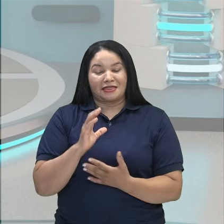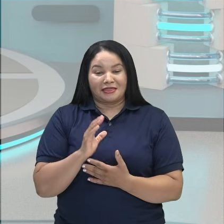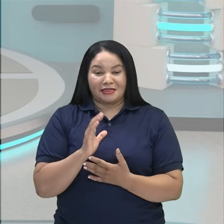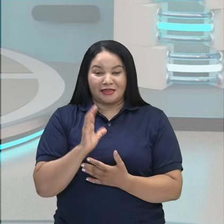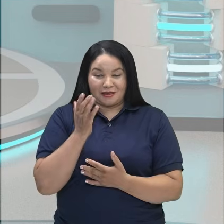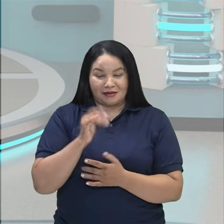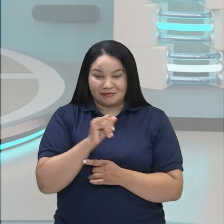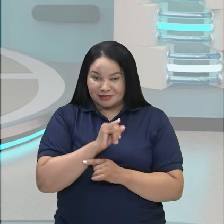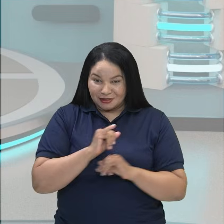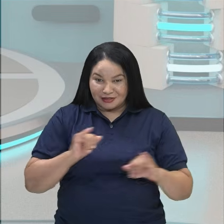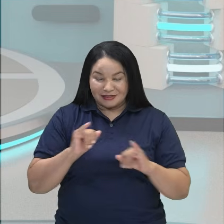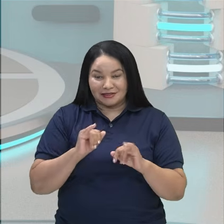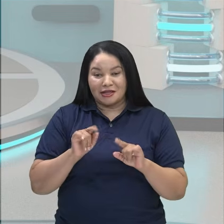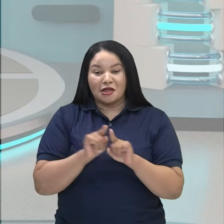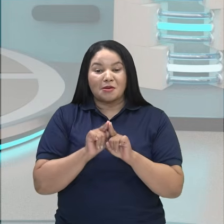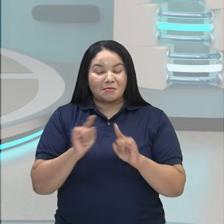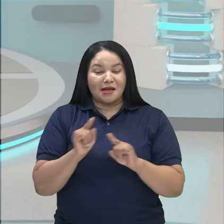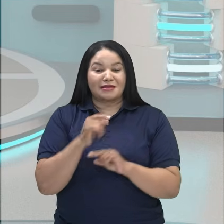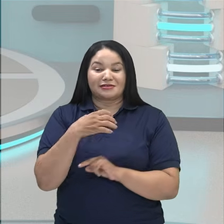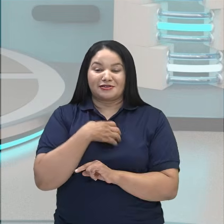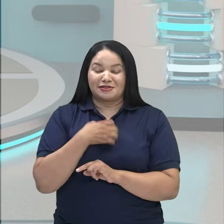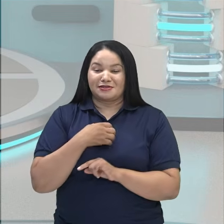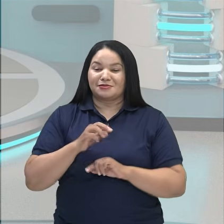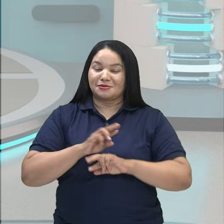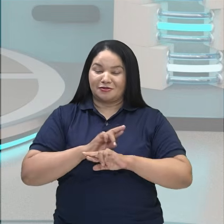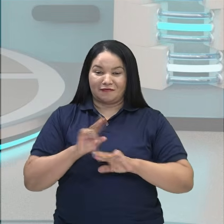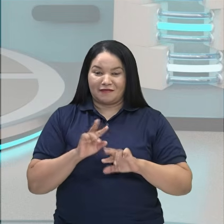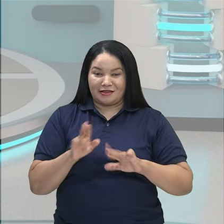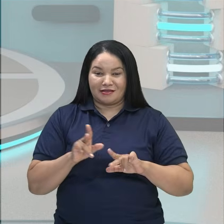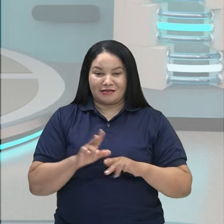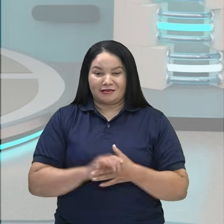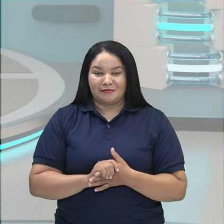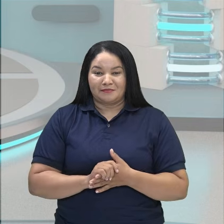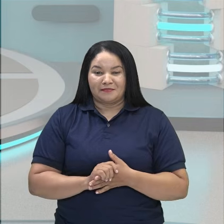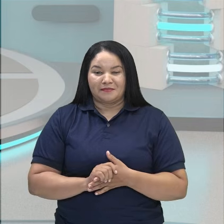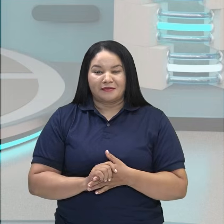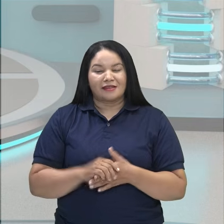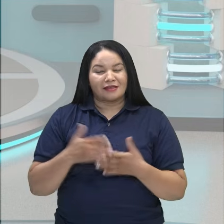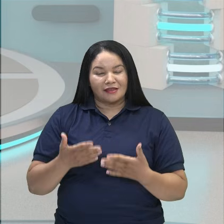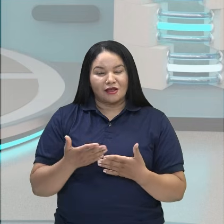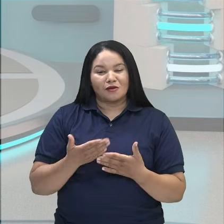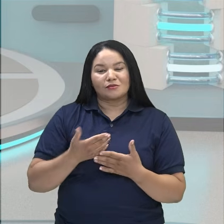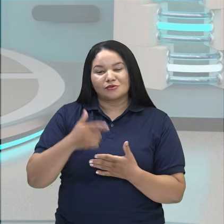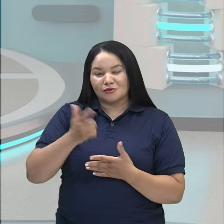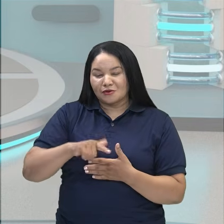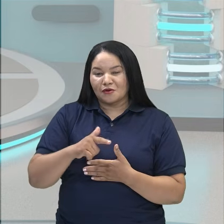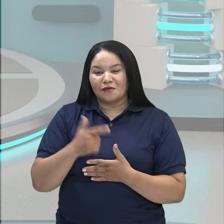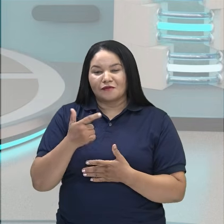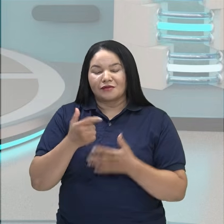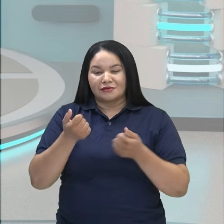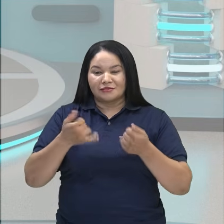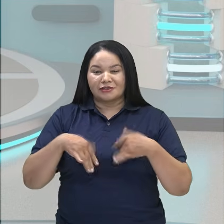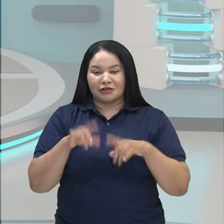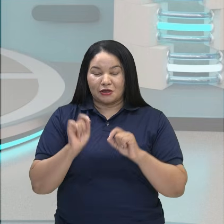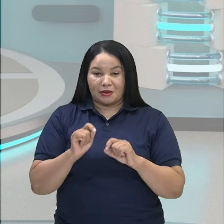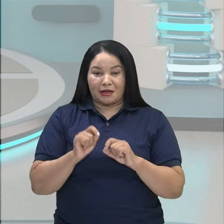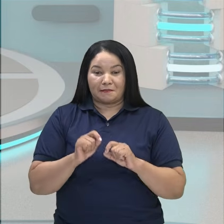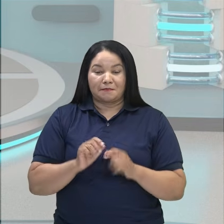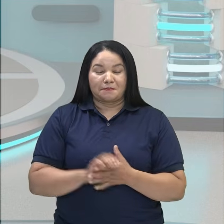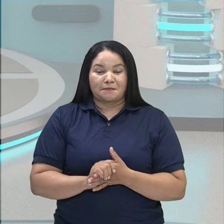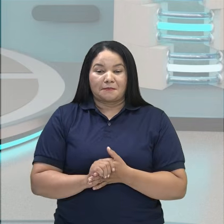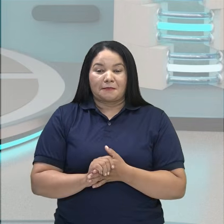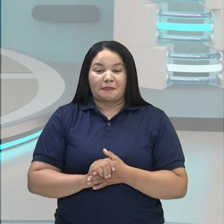mas trazida de uma forma diferente. Então, vamos retomar essas notícias,